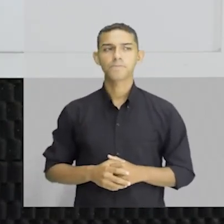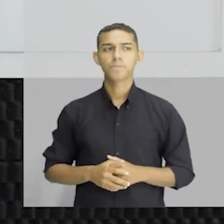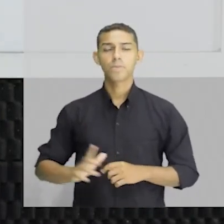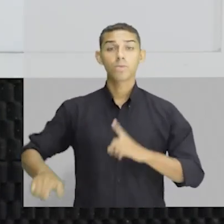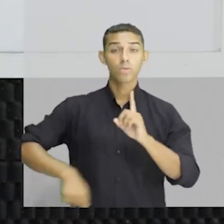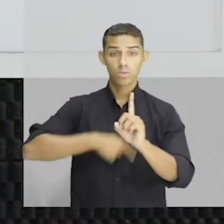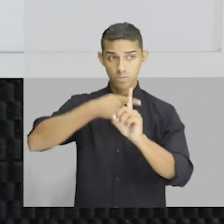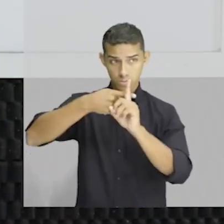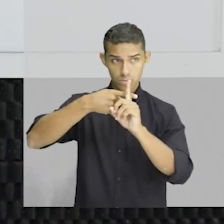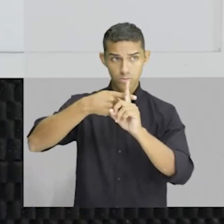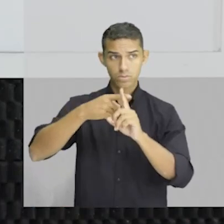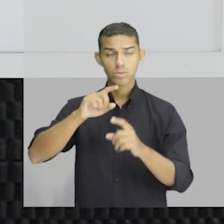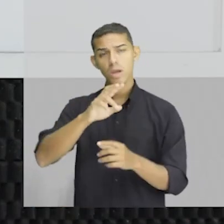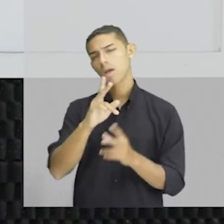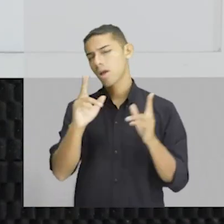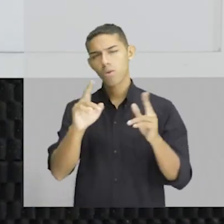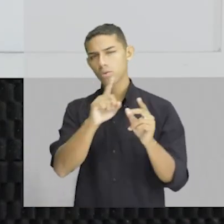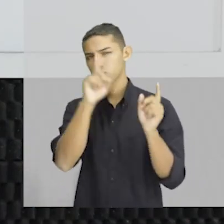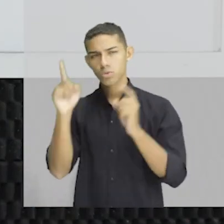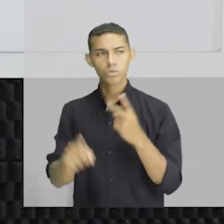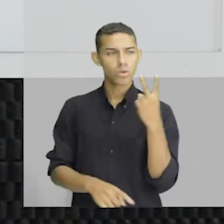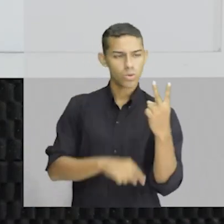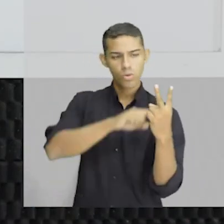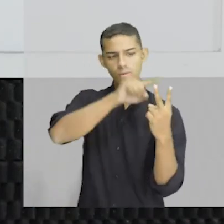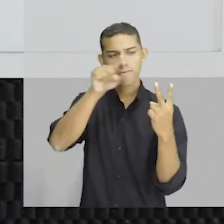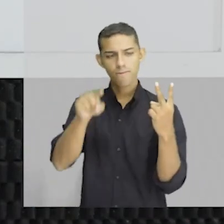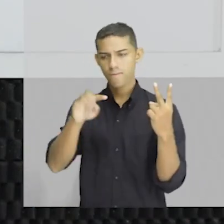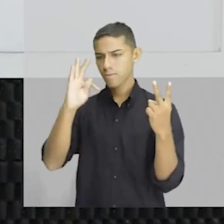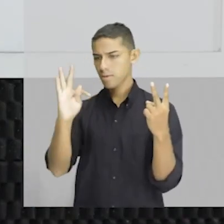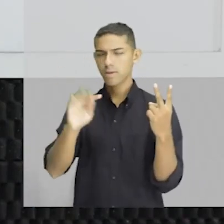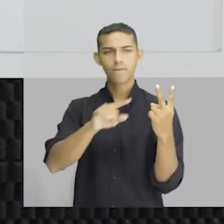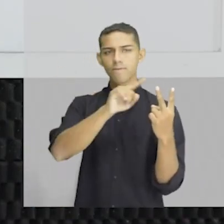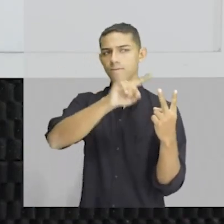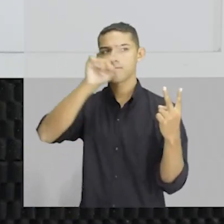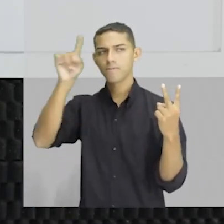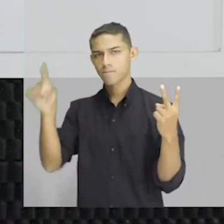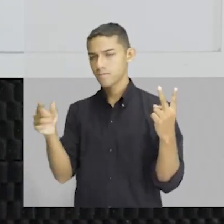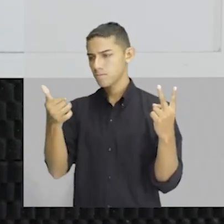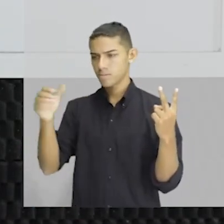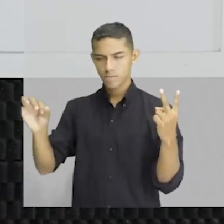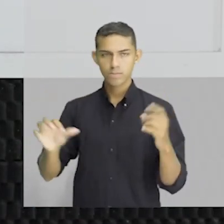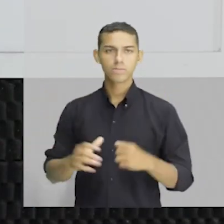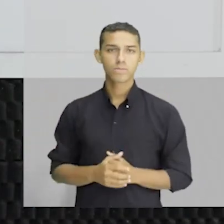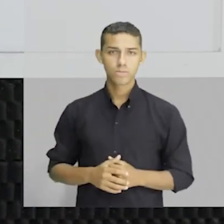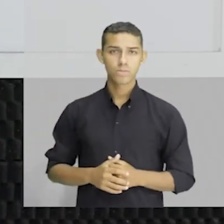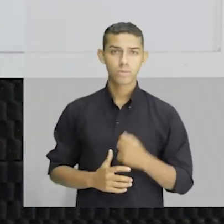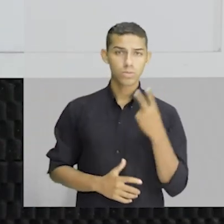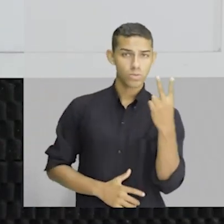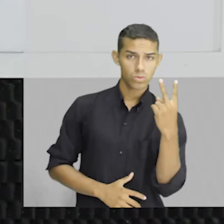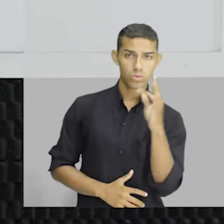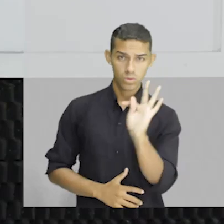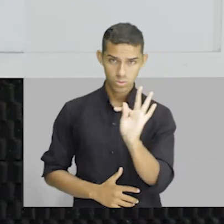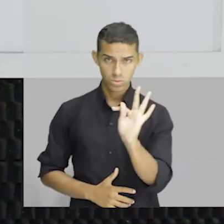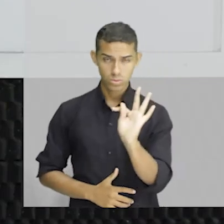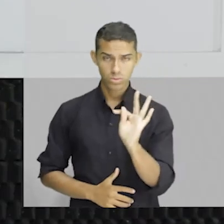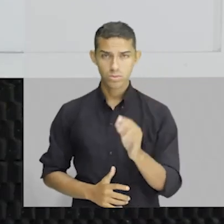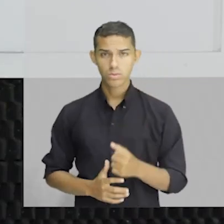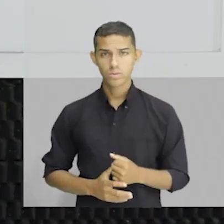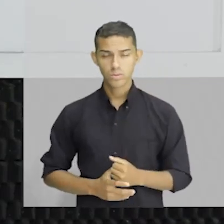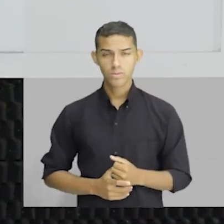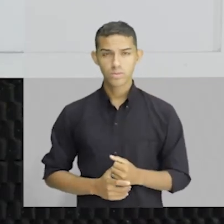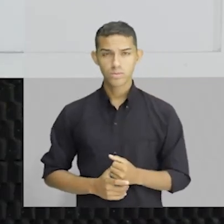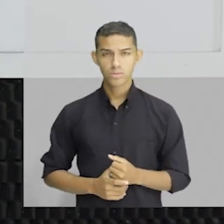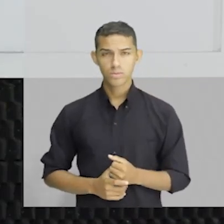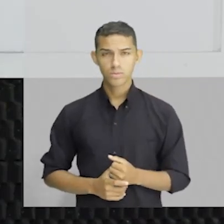mas a mesma distribuição aqui ó 2 XT o 2 x 60 2 x t 2 t